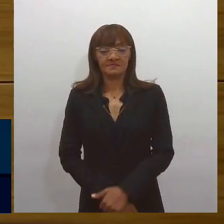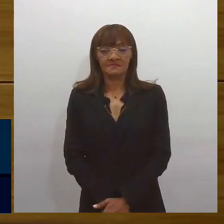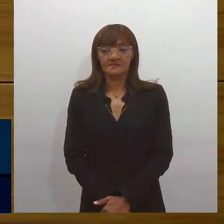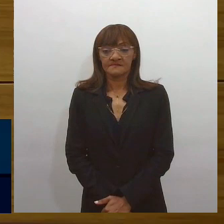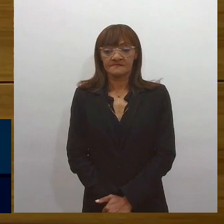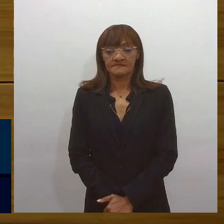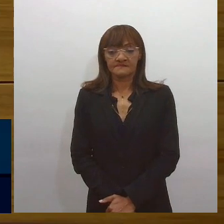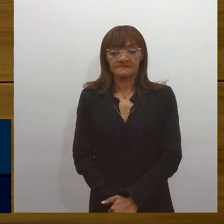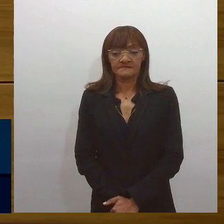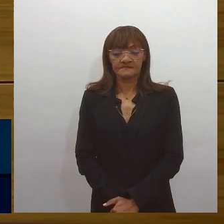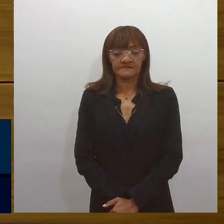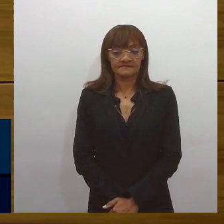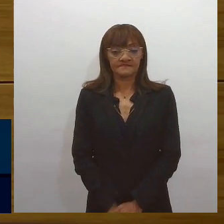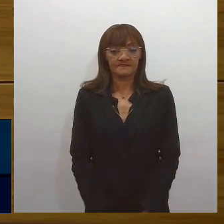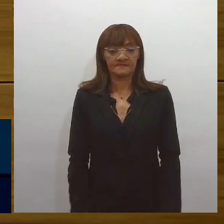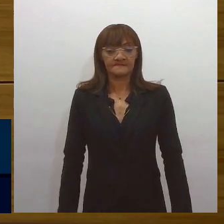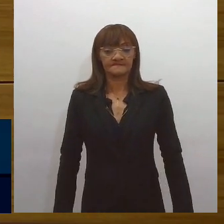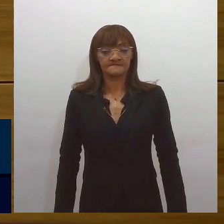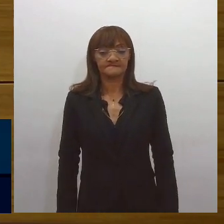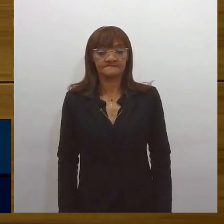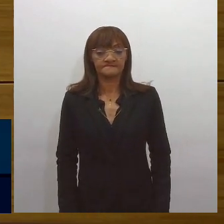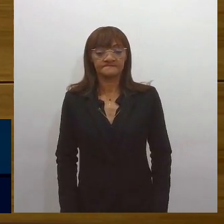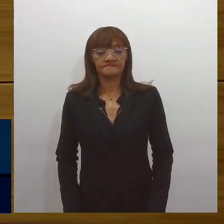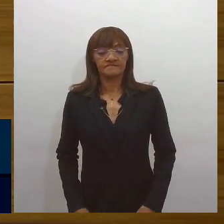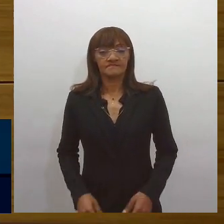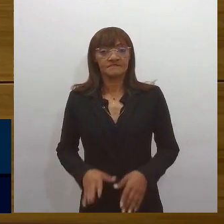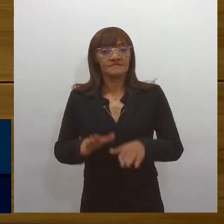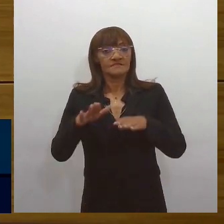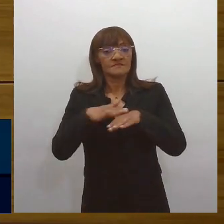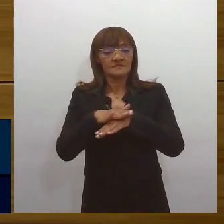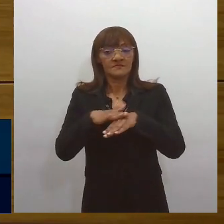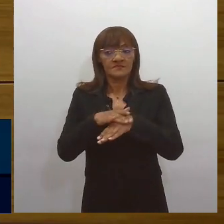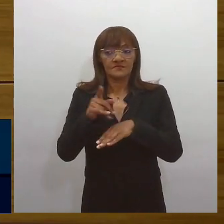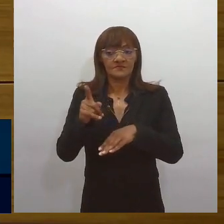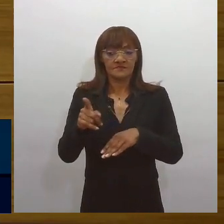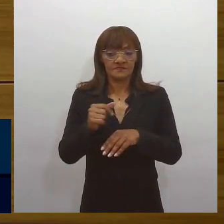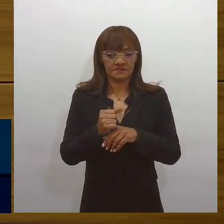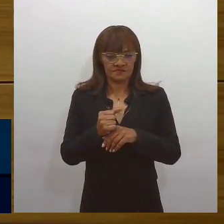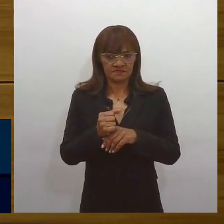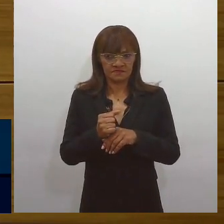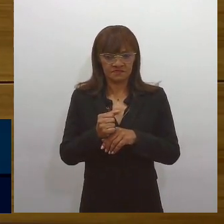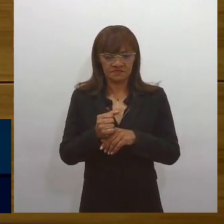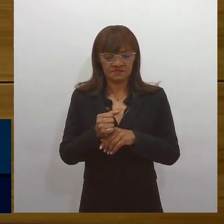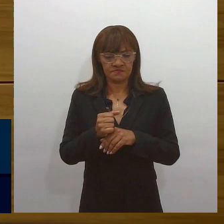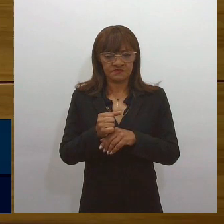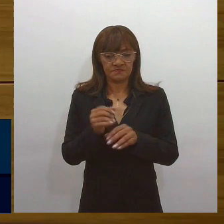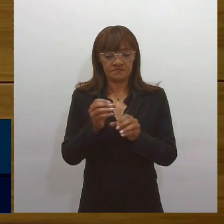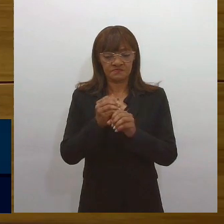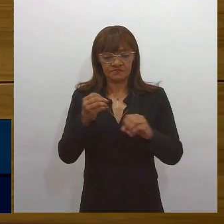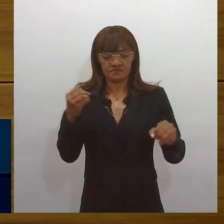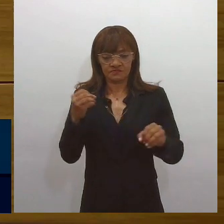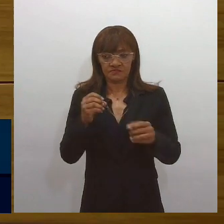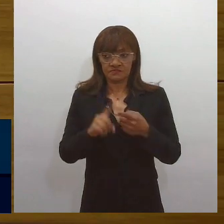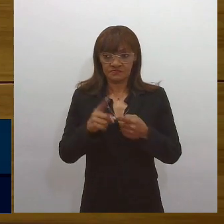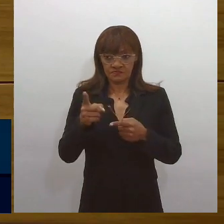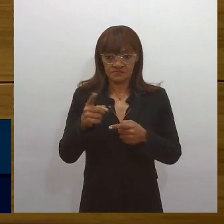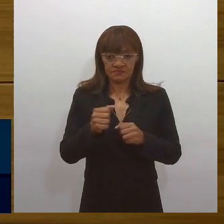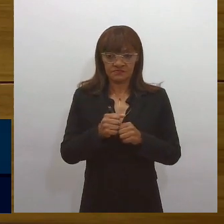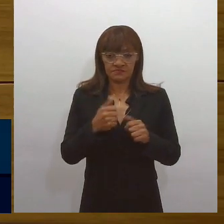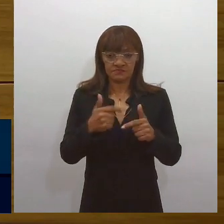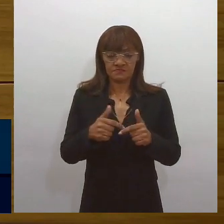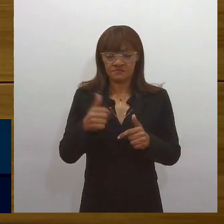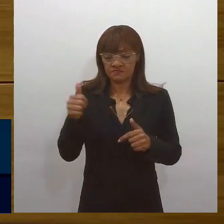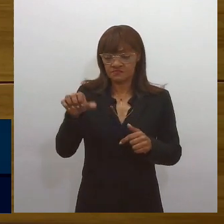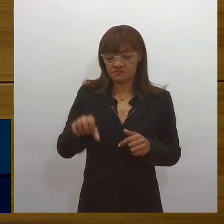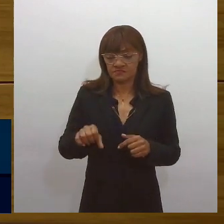o nosso supervisor de operações o engenheiro Zen lá do denit eh eh O que que o